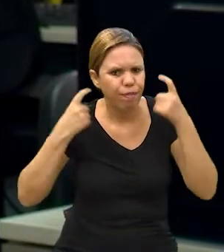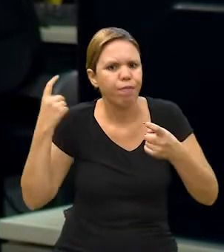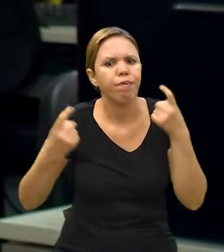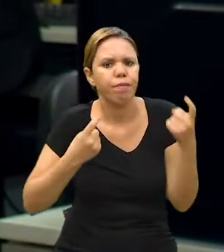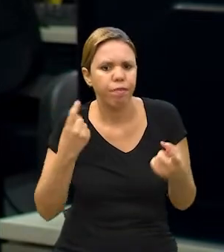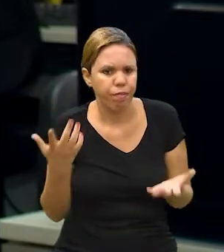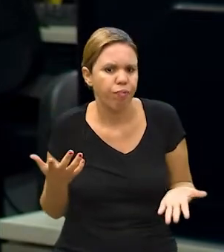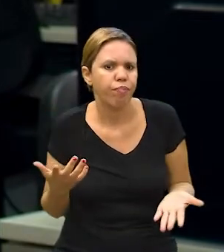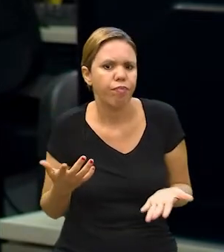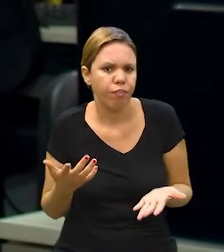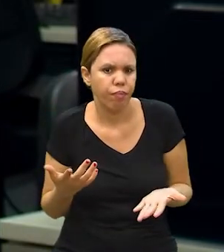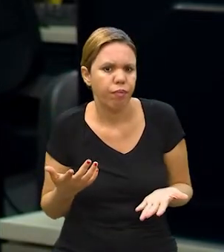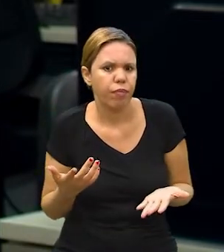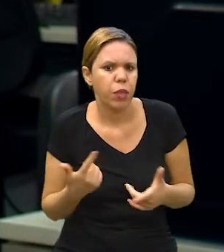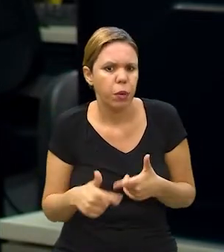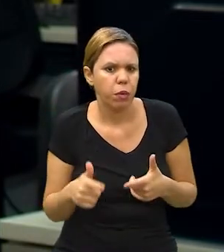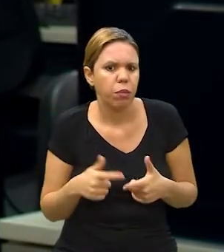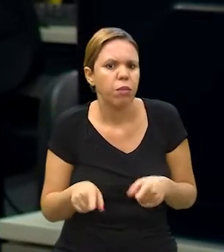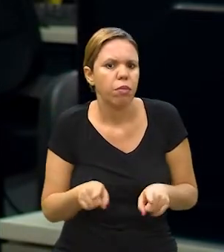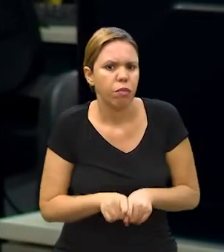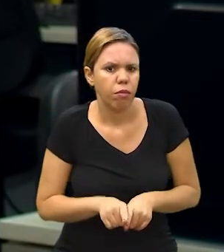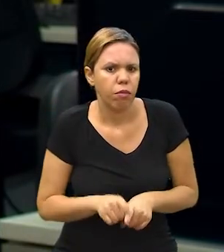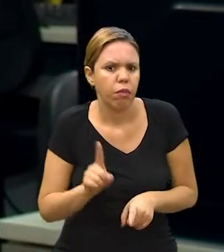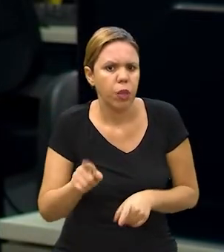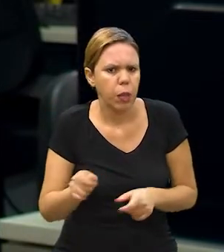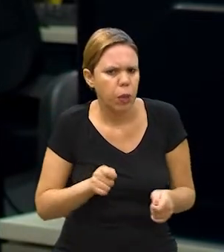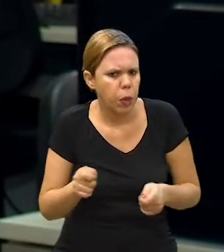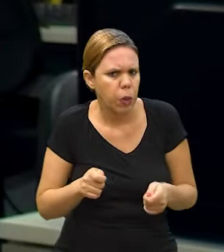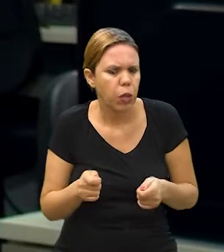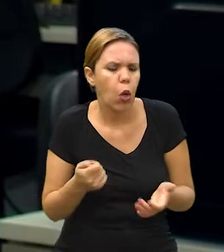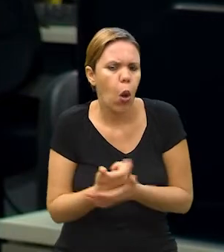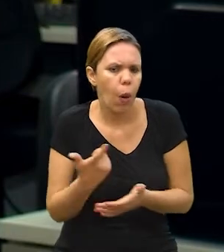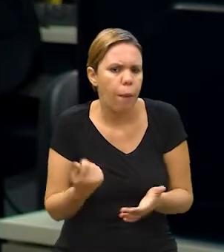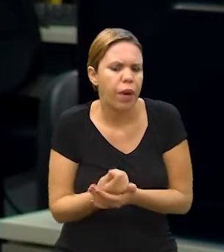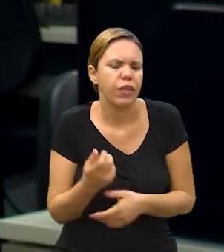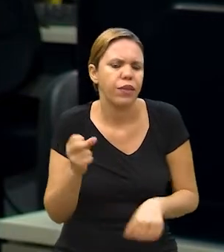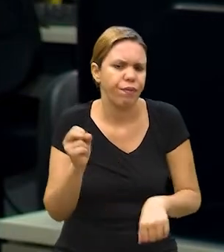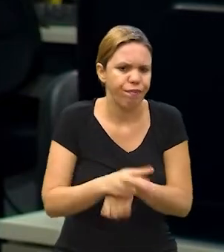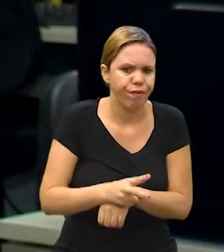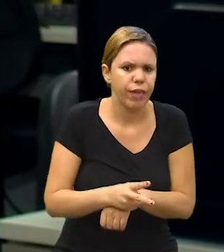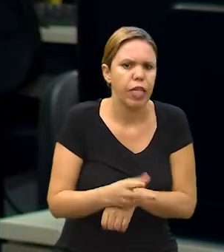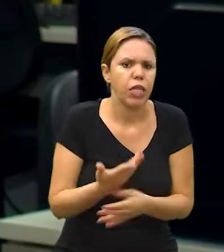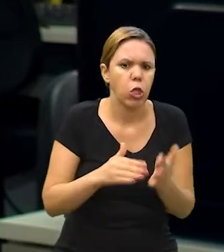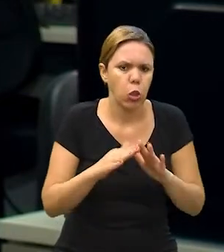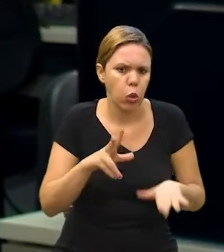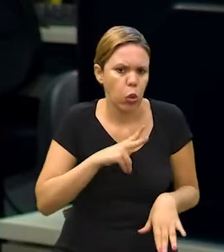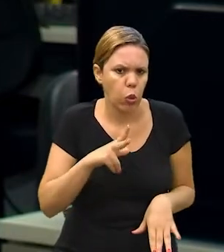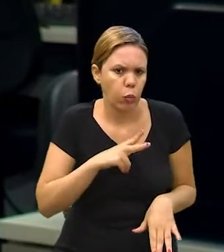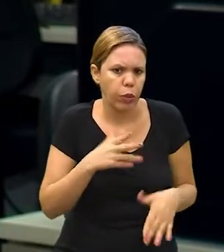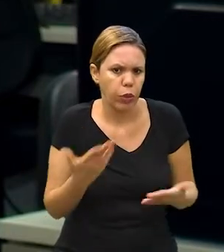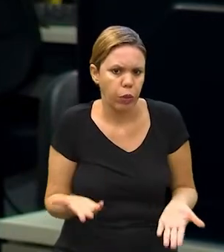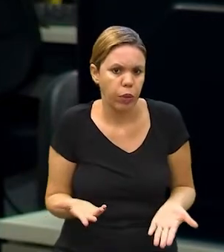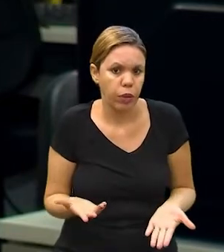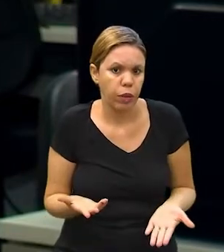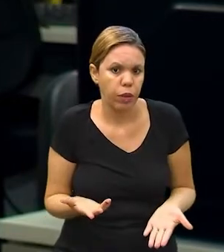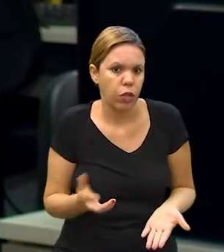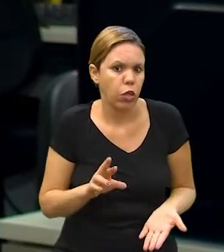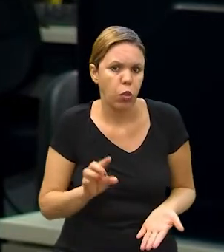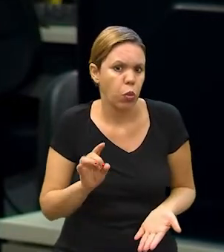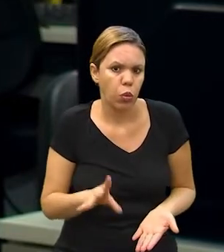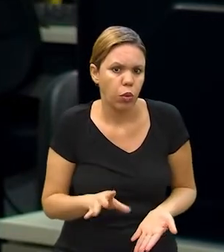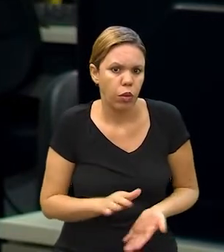com a situação e preocupado que essa medida da compra de vaga de creches na rede particular não